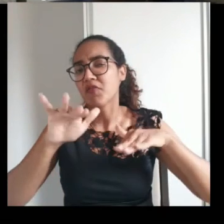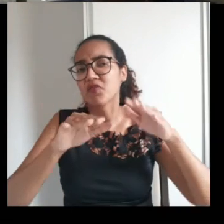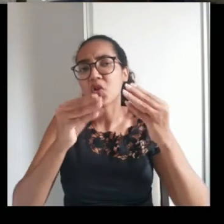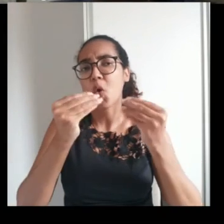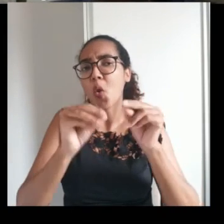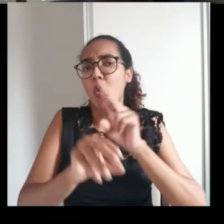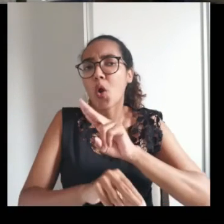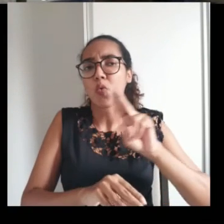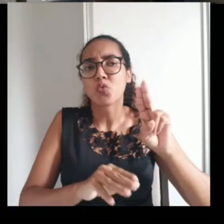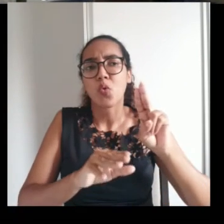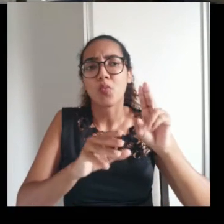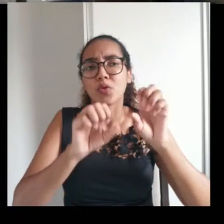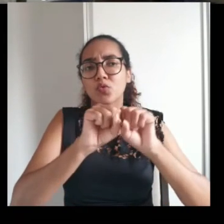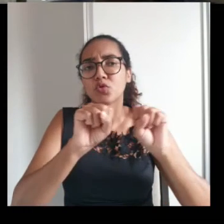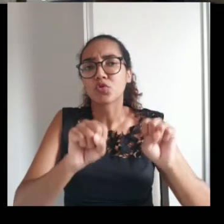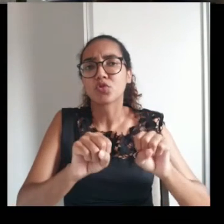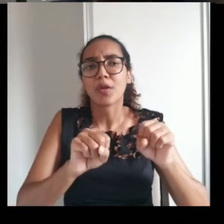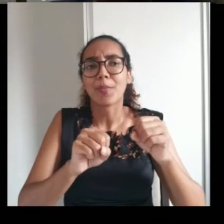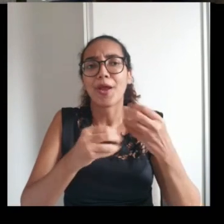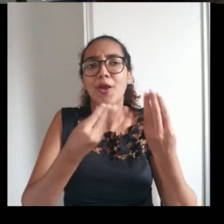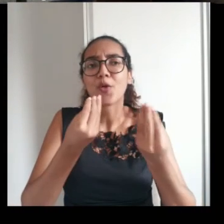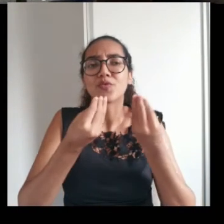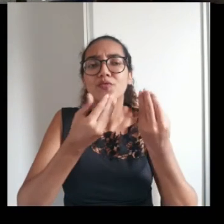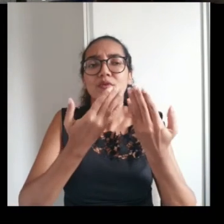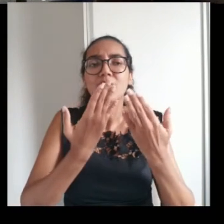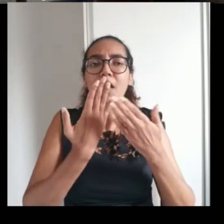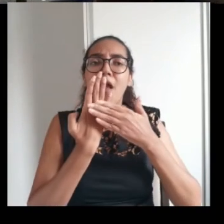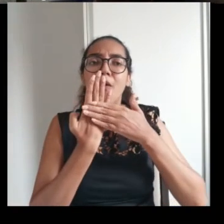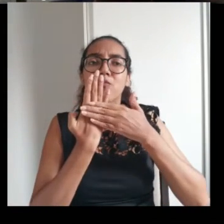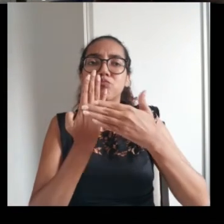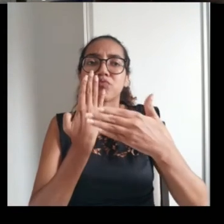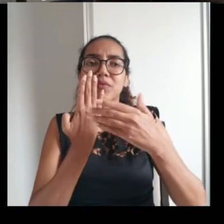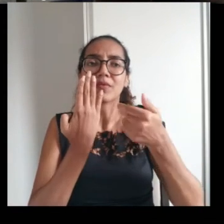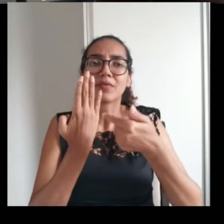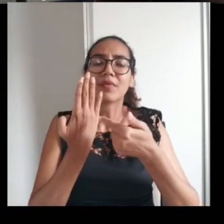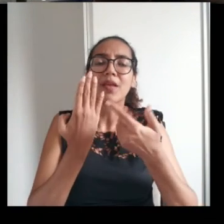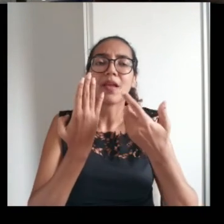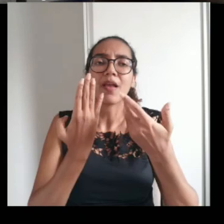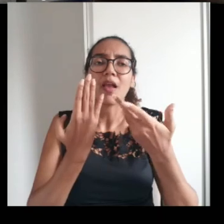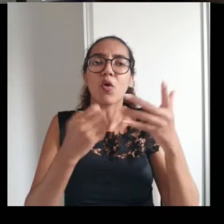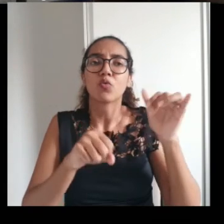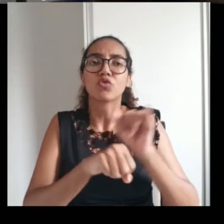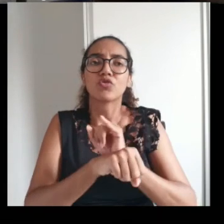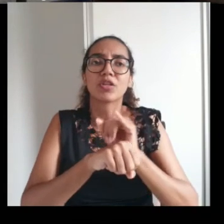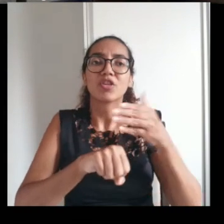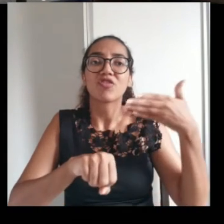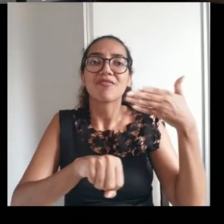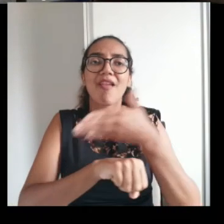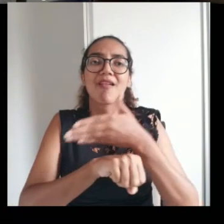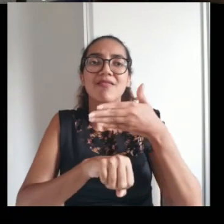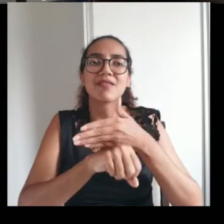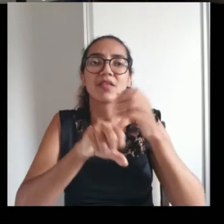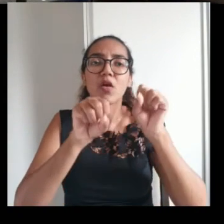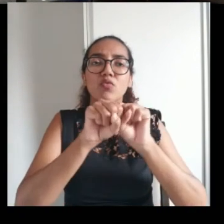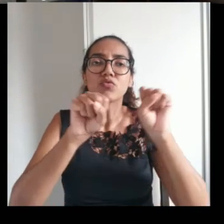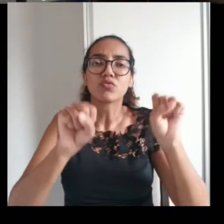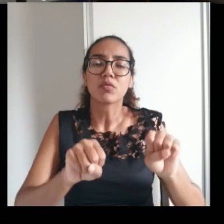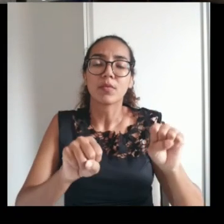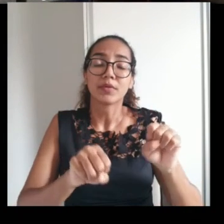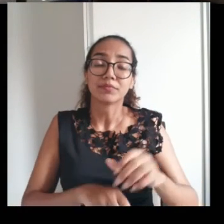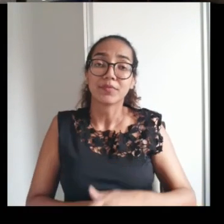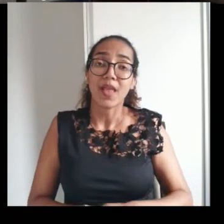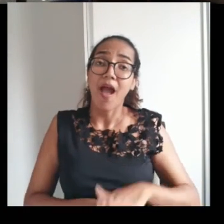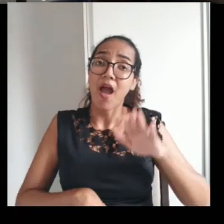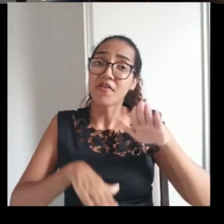de fachada. É o acesso único ao sistema, elas em geral usam os cadastros. Nem sempre a gente tem isso, tá? Nem